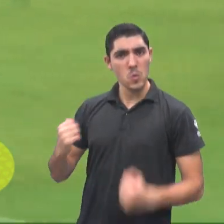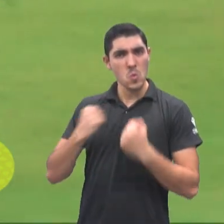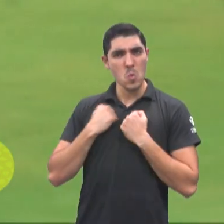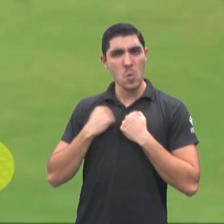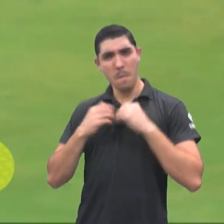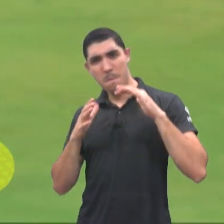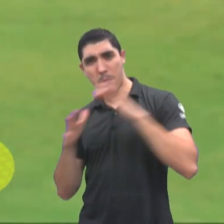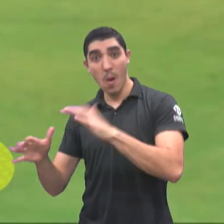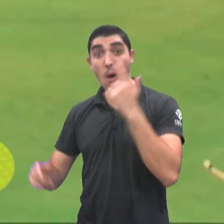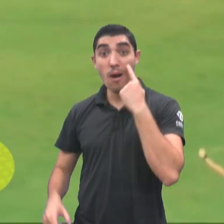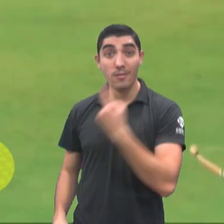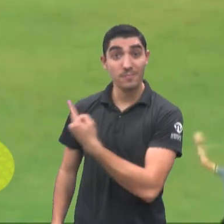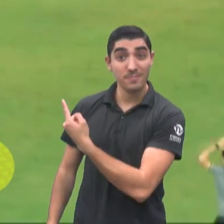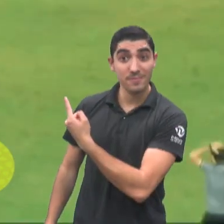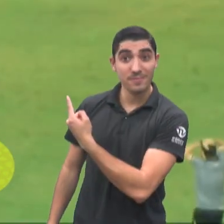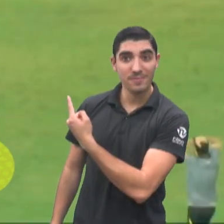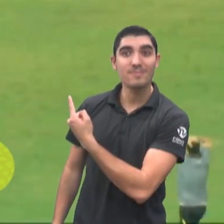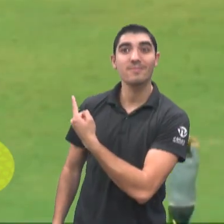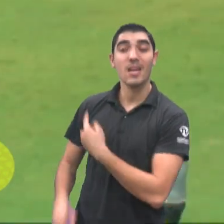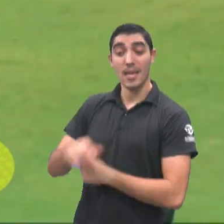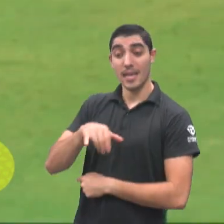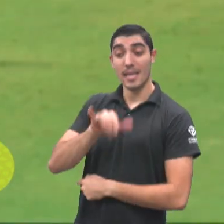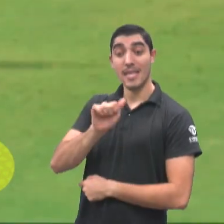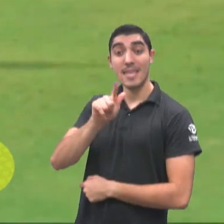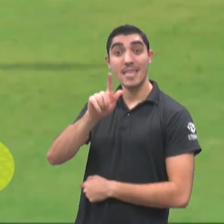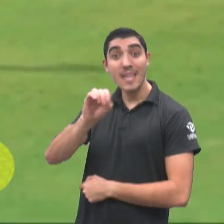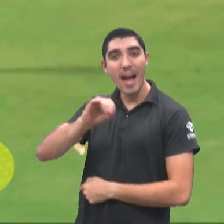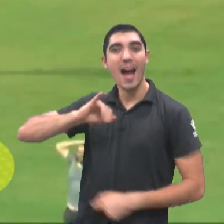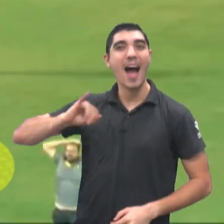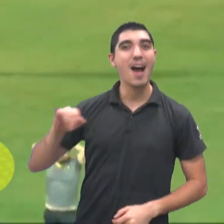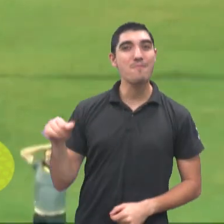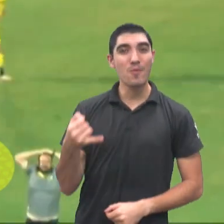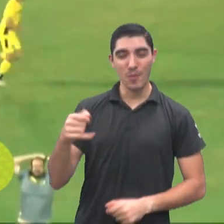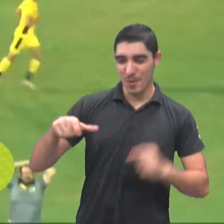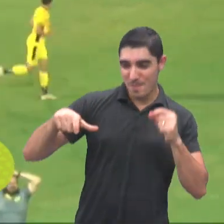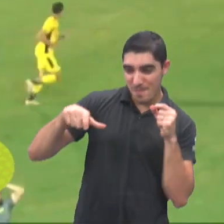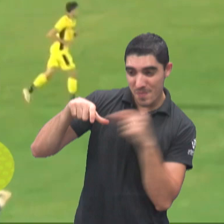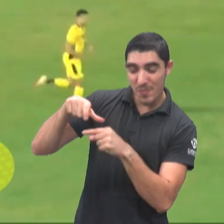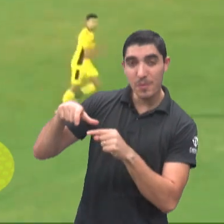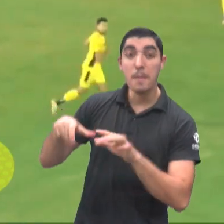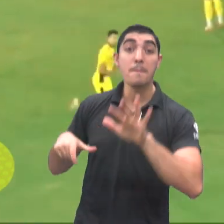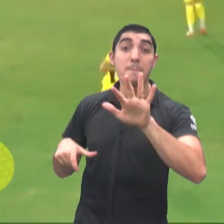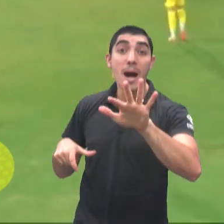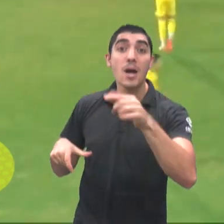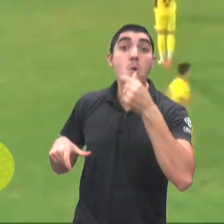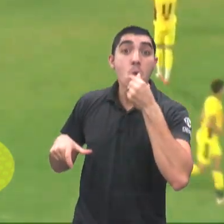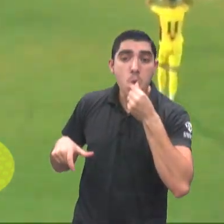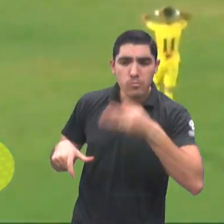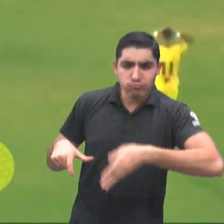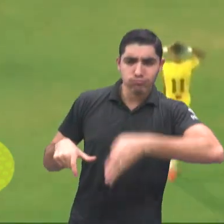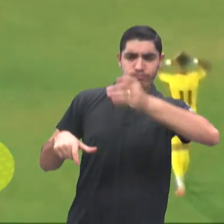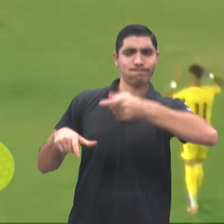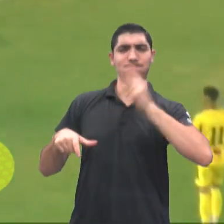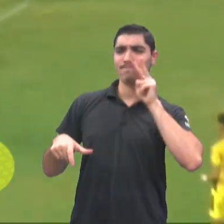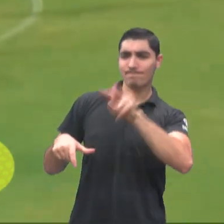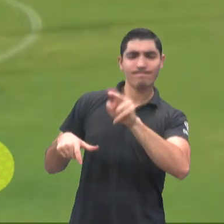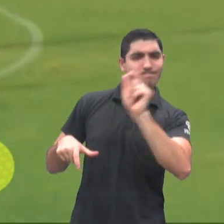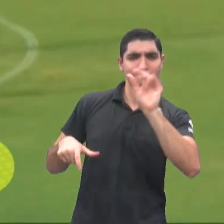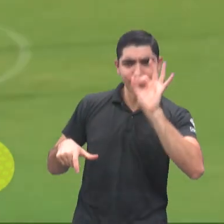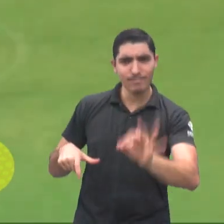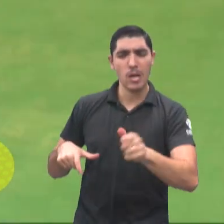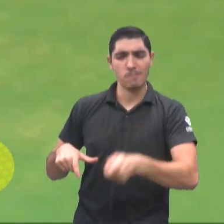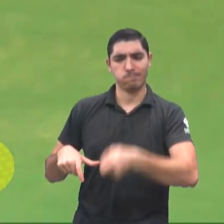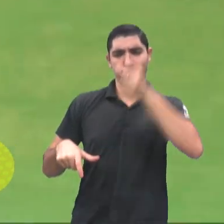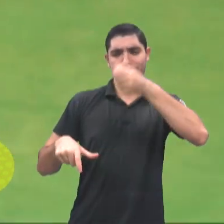espalmou para o meio da área. Iago, livre, só completou para o fundo do gol vazio. Mas o Bandeira lá em cima já marcava o